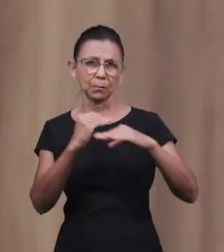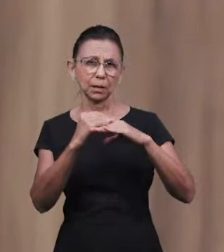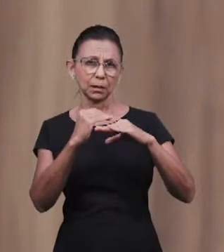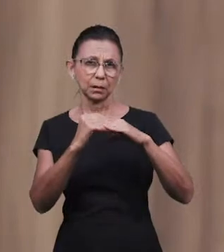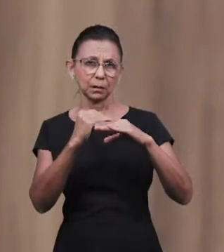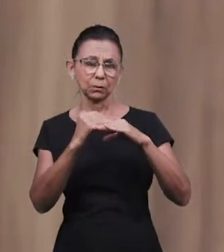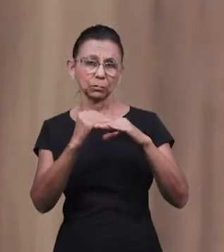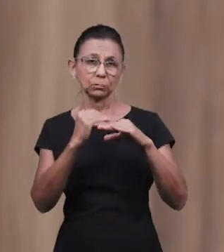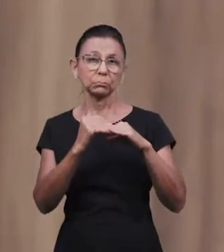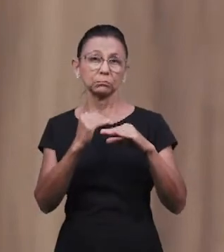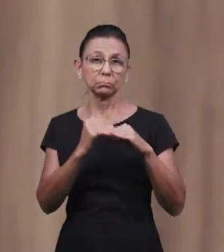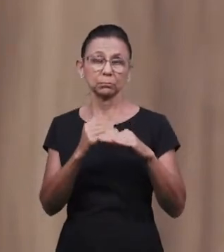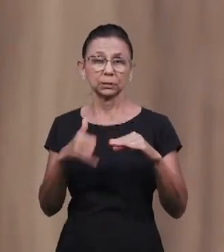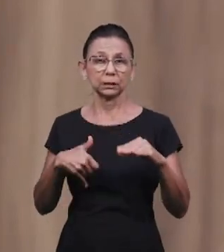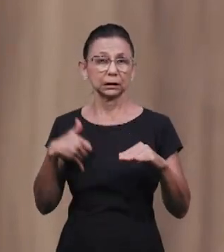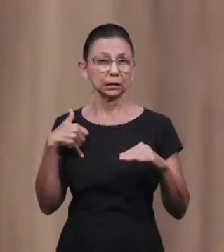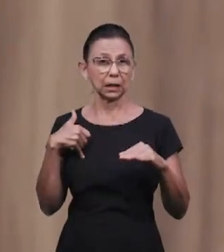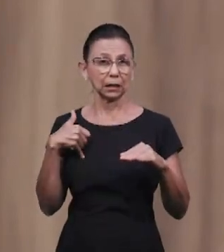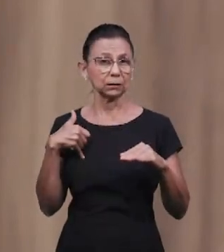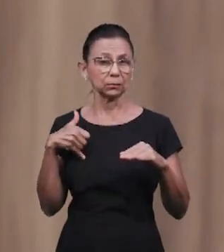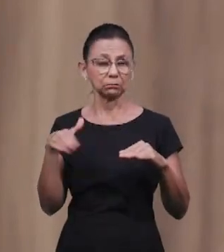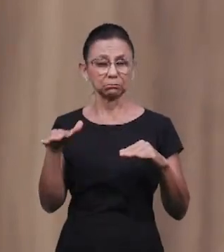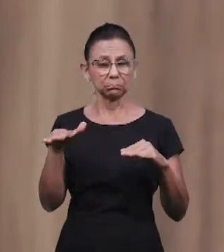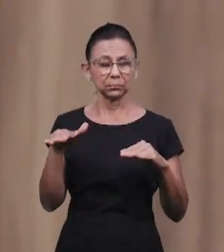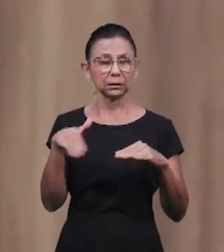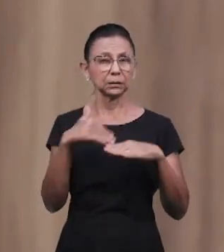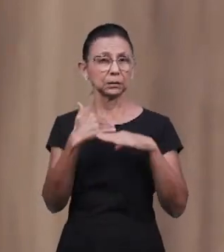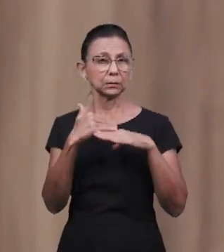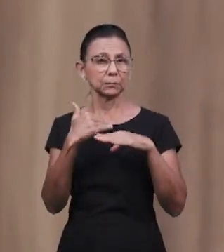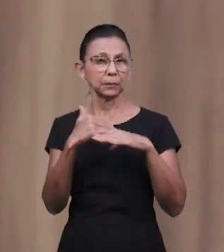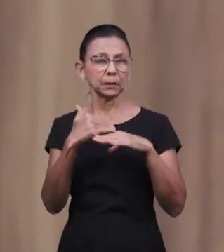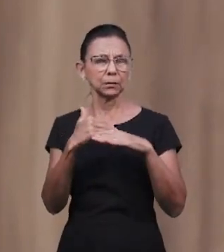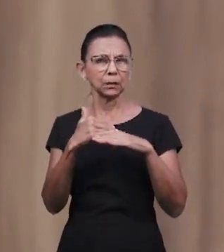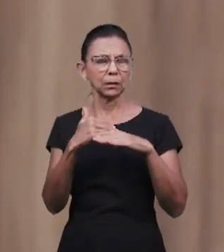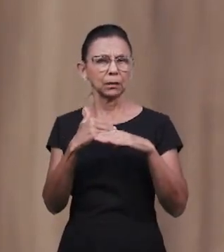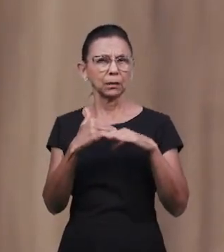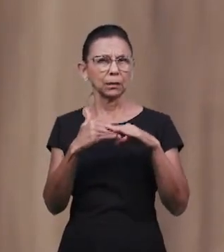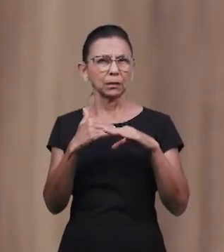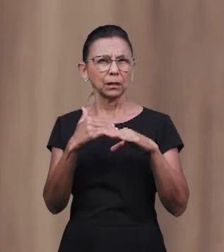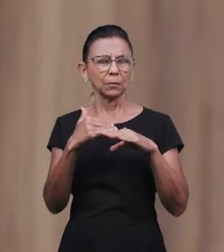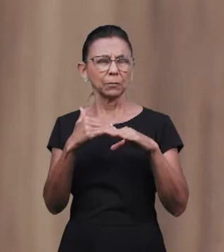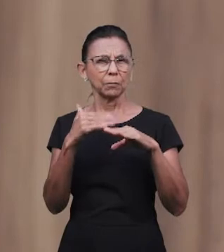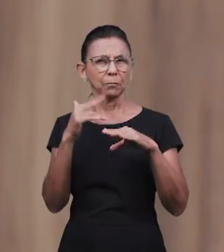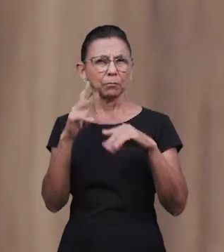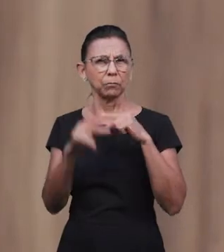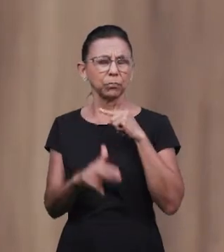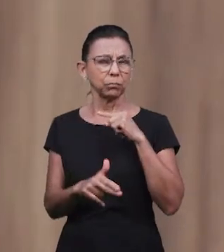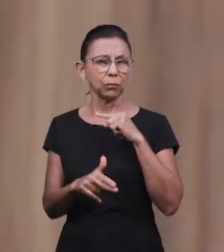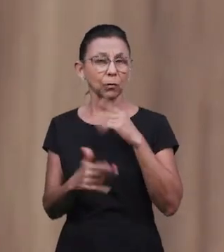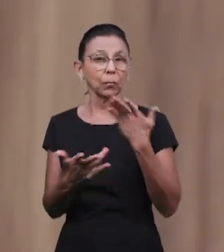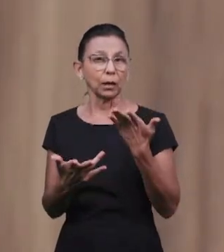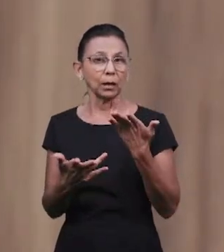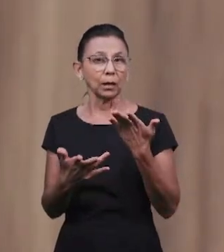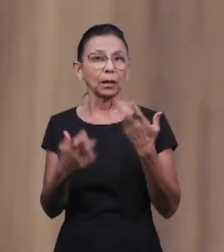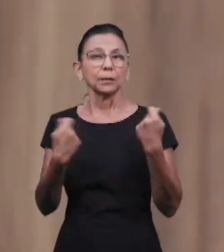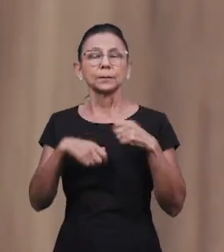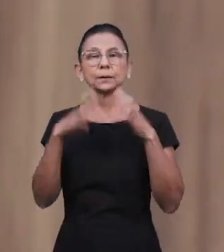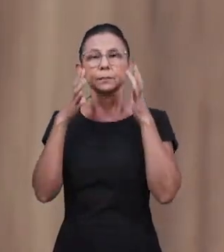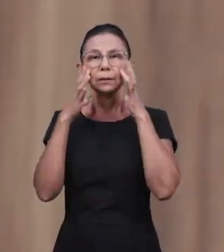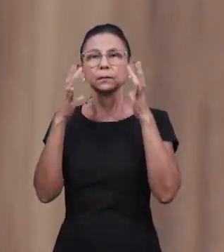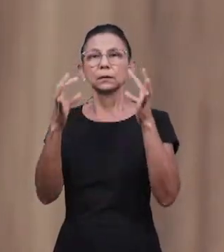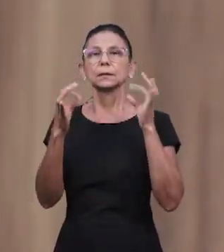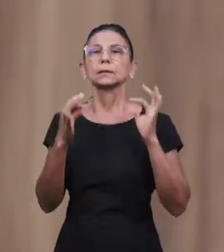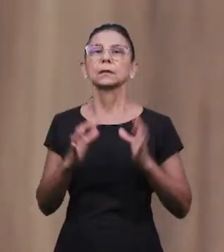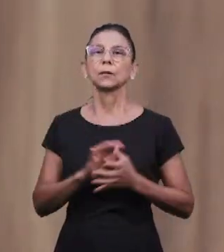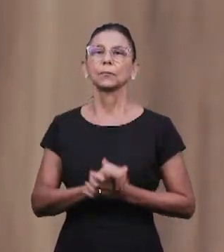padrões daquela criança, da idade daquela criança, e de repente há uma interrupção. Então já é um sinal de alerta para